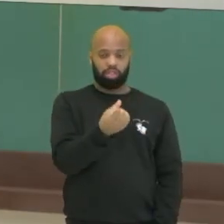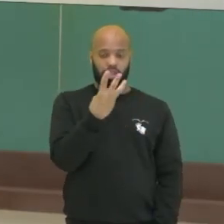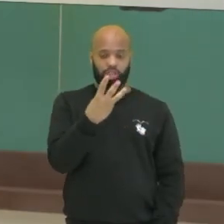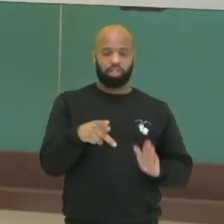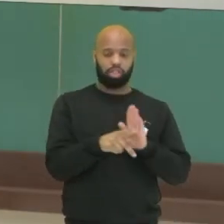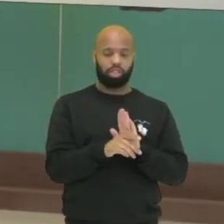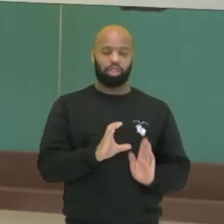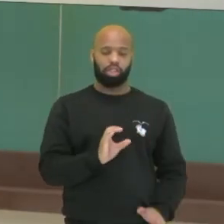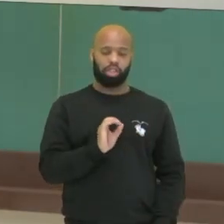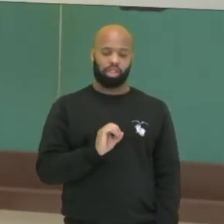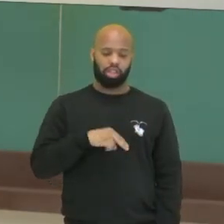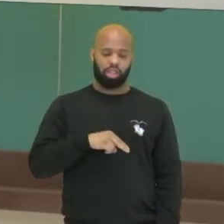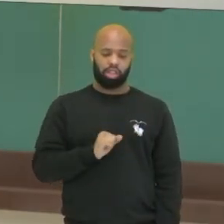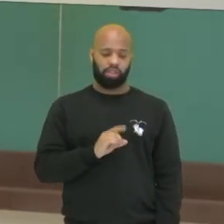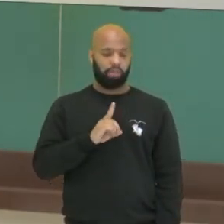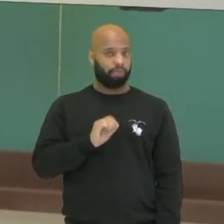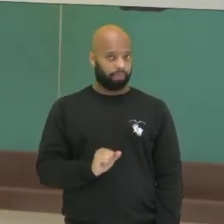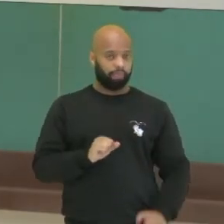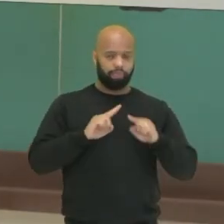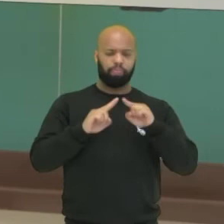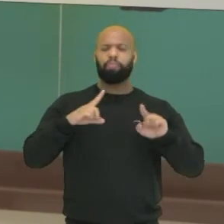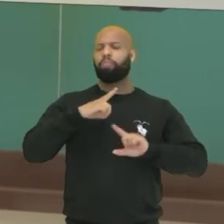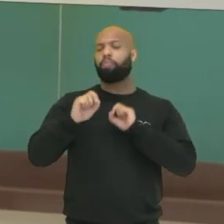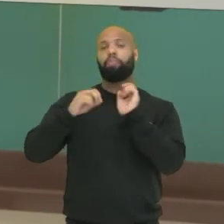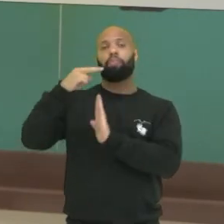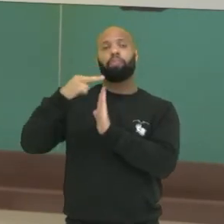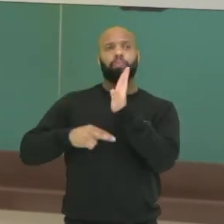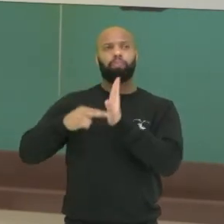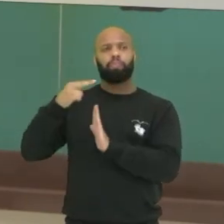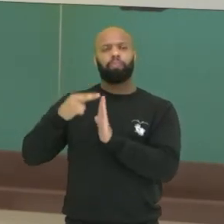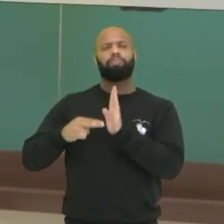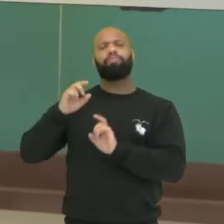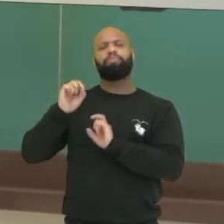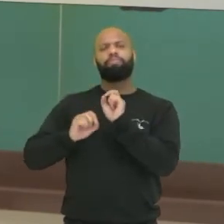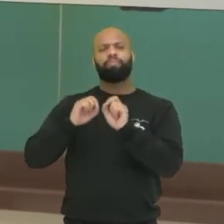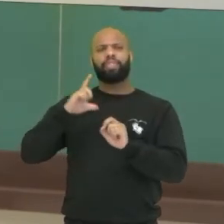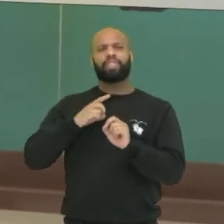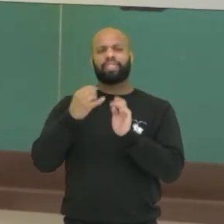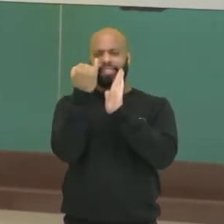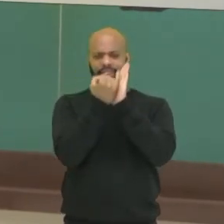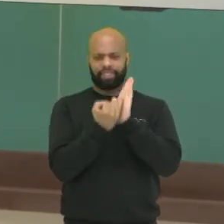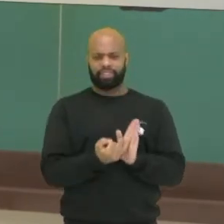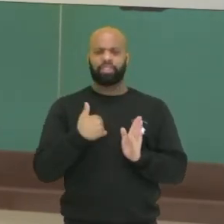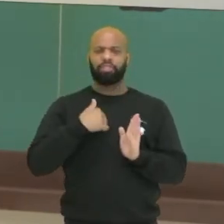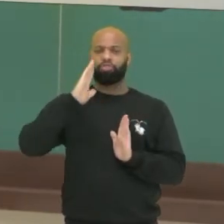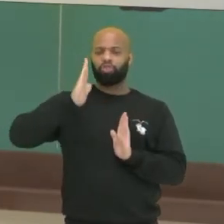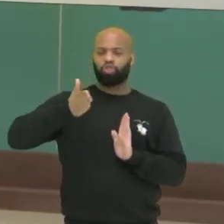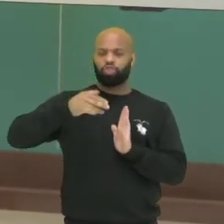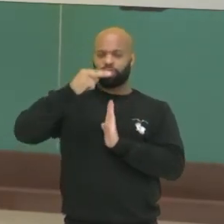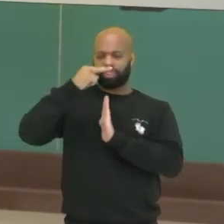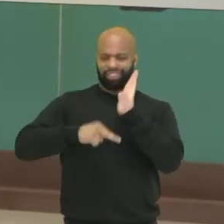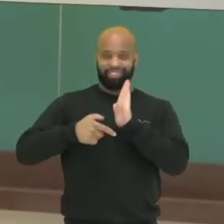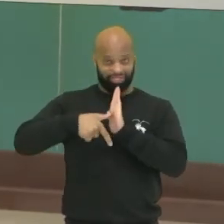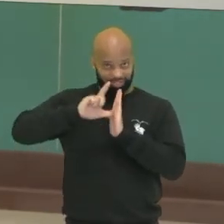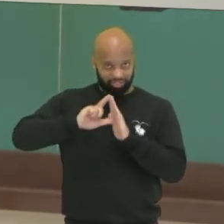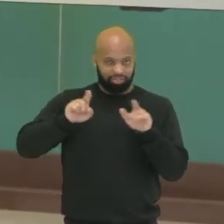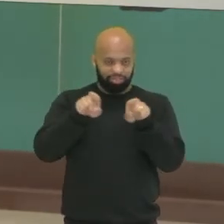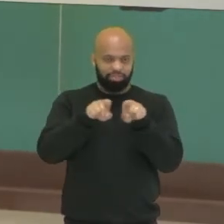com o CONANDA, com a resolução. Vai ter que fazer o quê? Lembre-se lá, lembra dos incisos que eu li para vocês aqui agora há